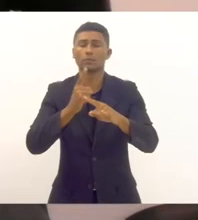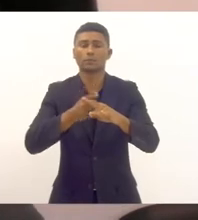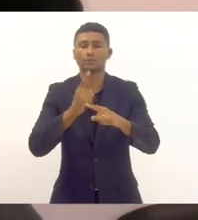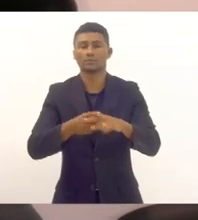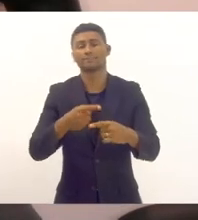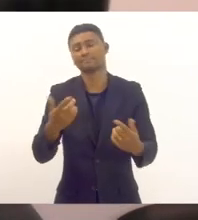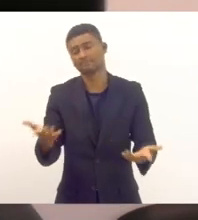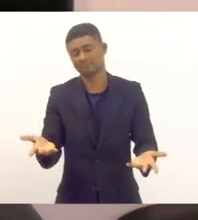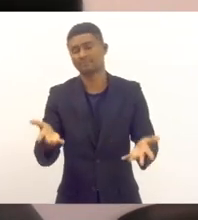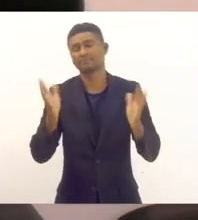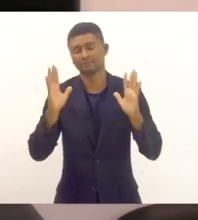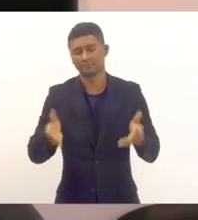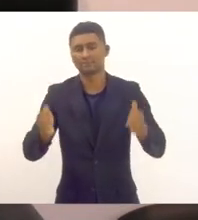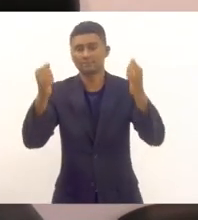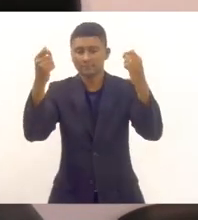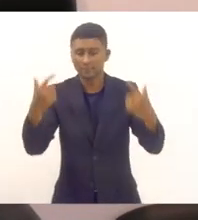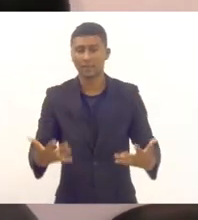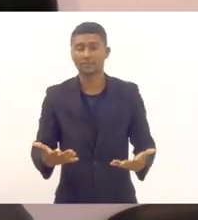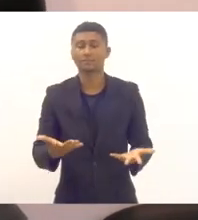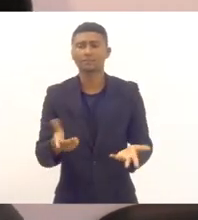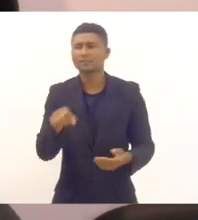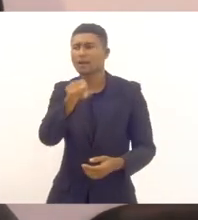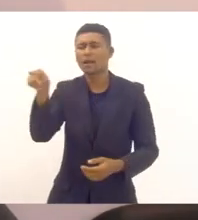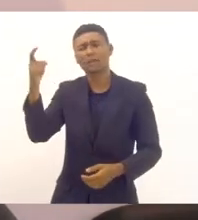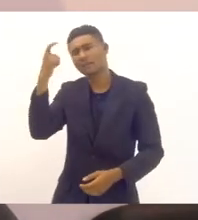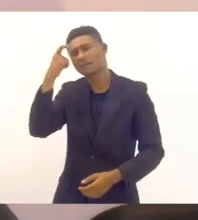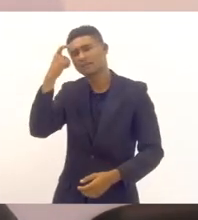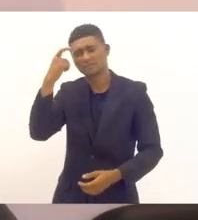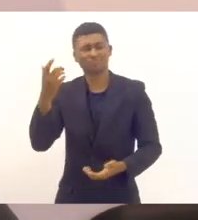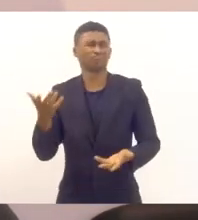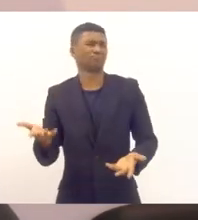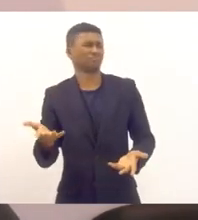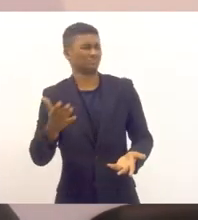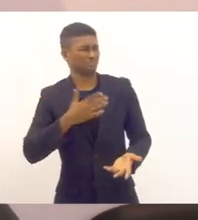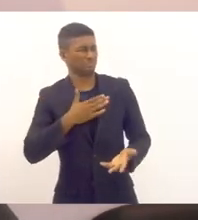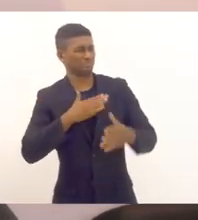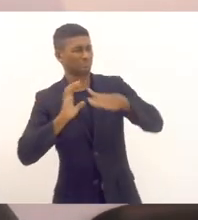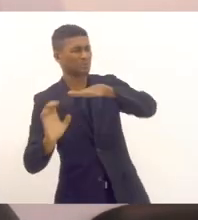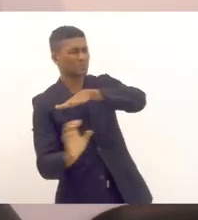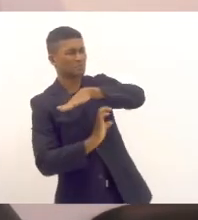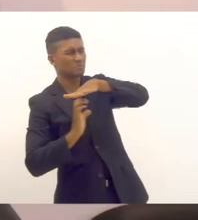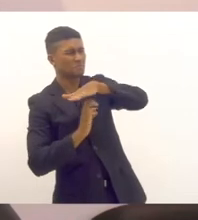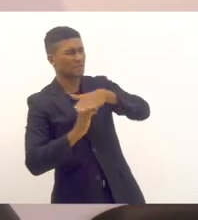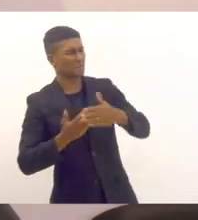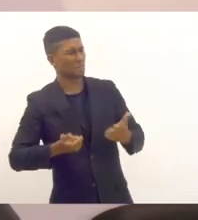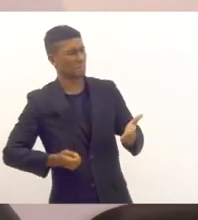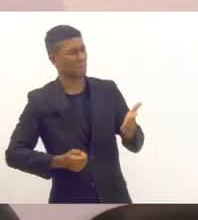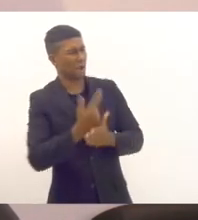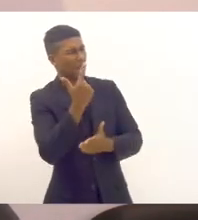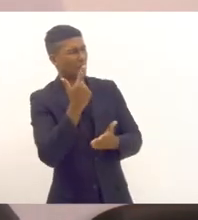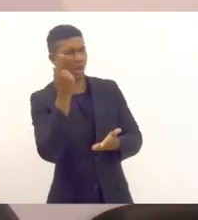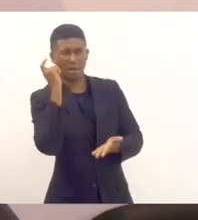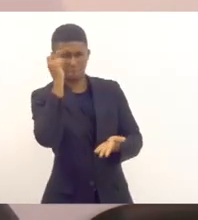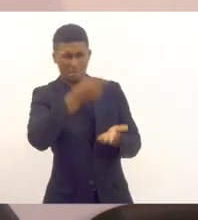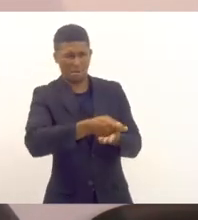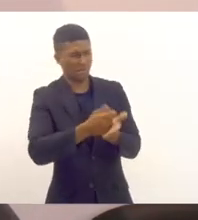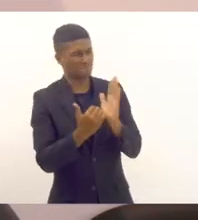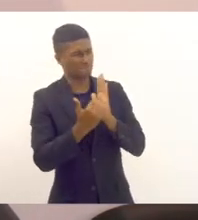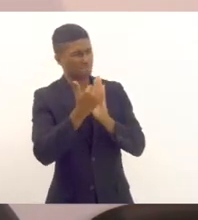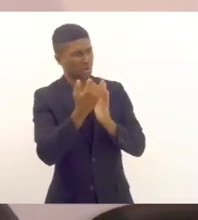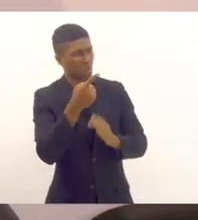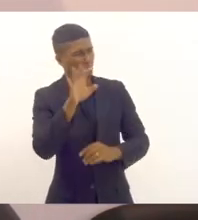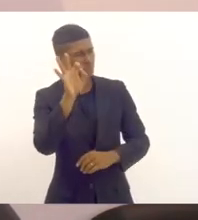Aquela história. Por que eu vou penalizar a minha empresa em 1% do valor do equipamento